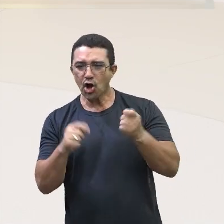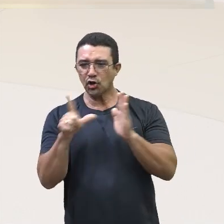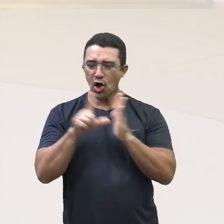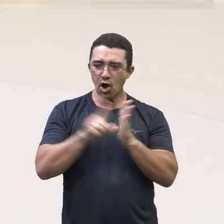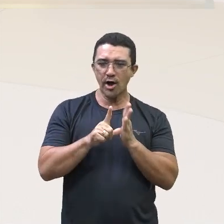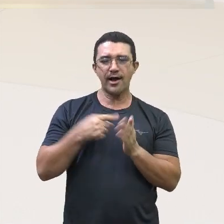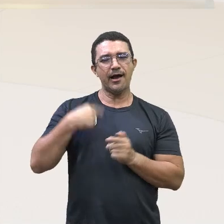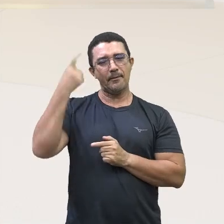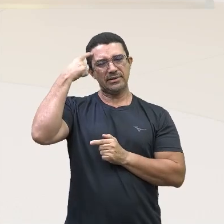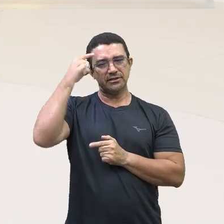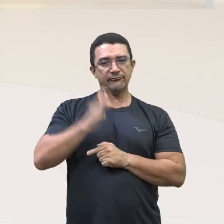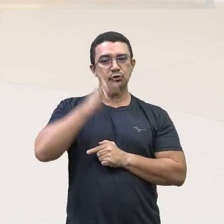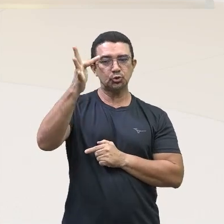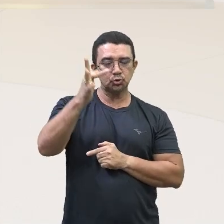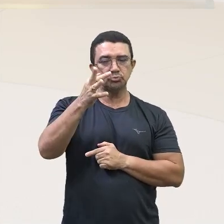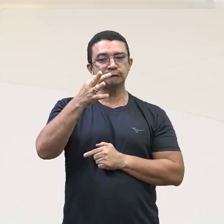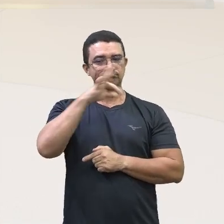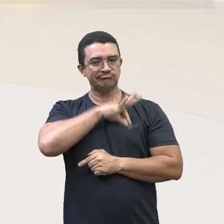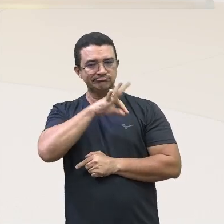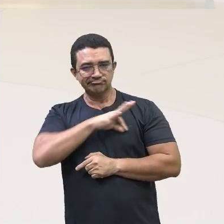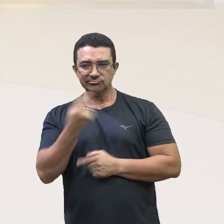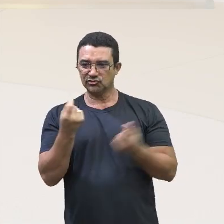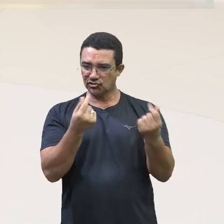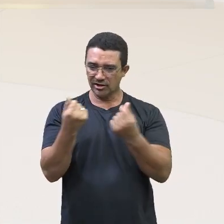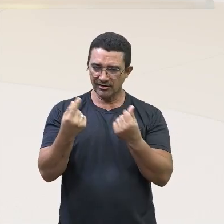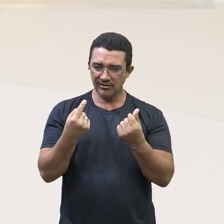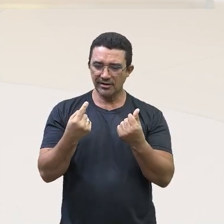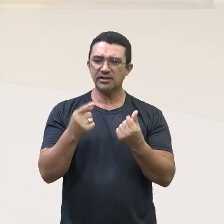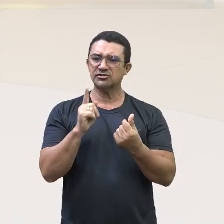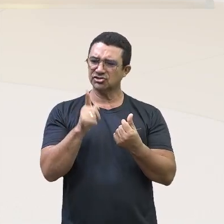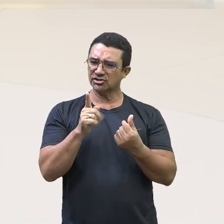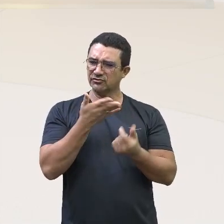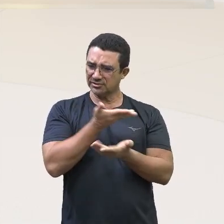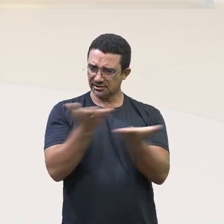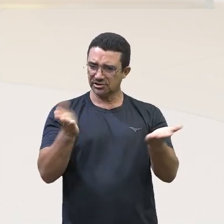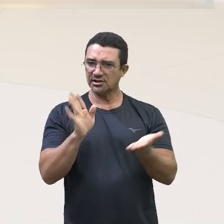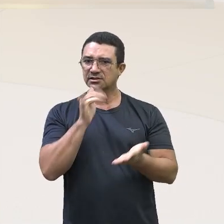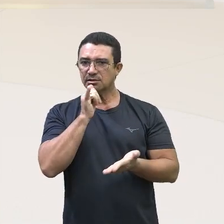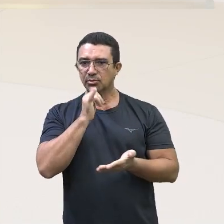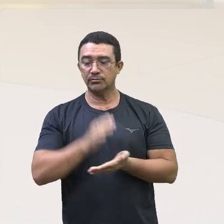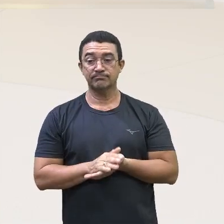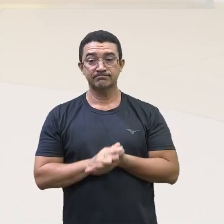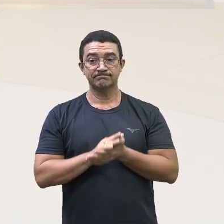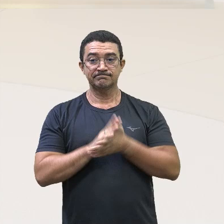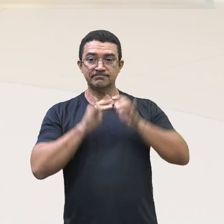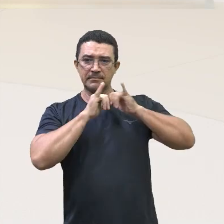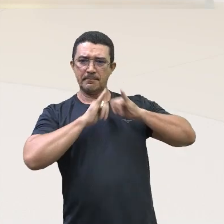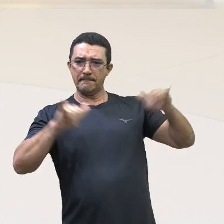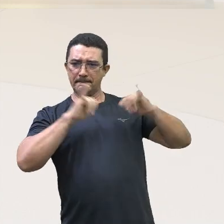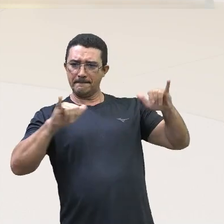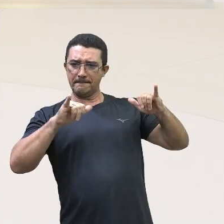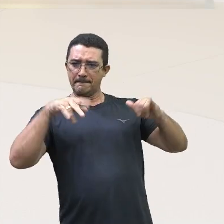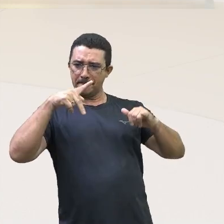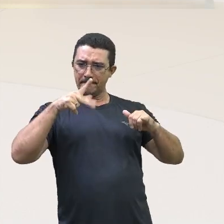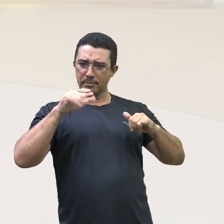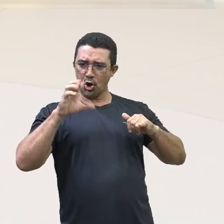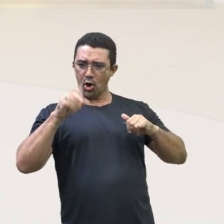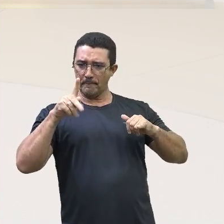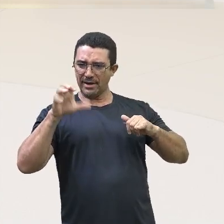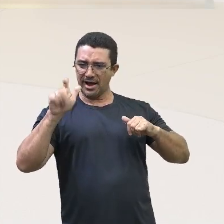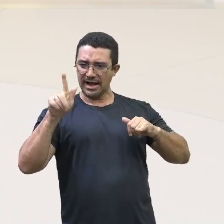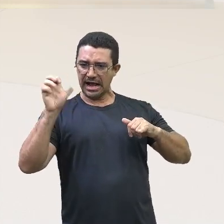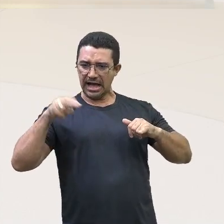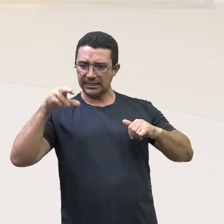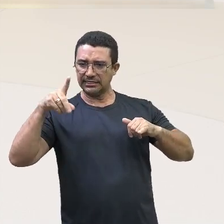dinheiro. Vocês já ouviram falar aquele velho ditado que a propaganda é a alma do negócio?